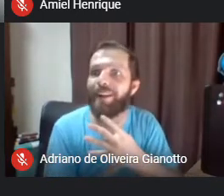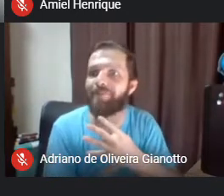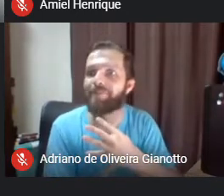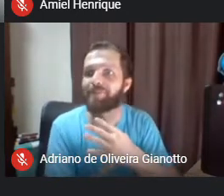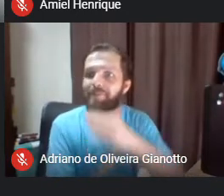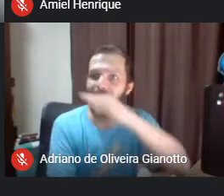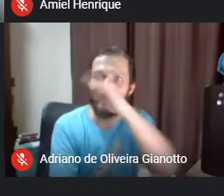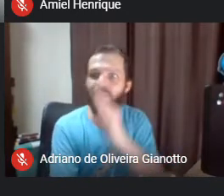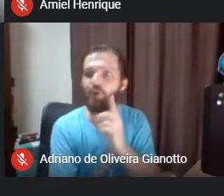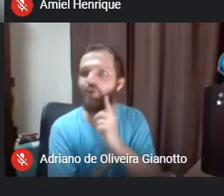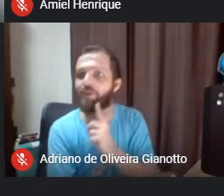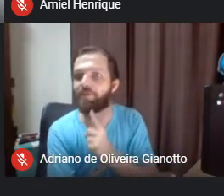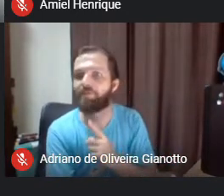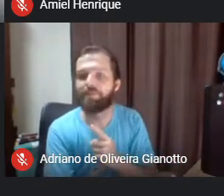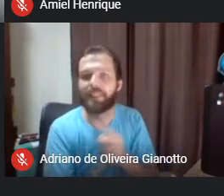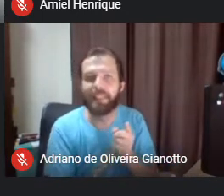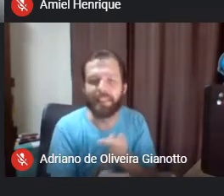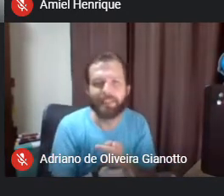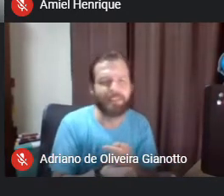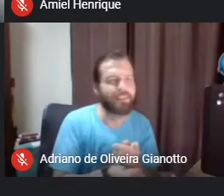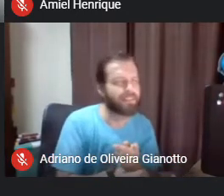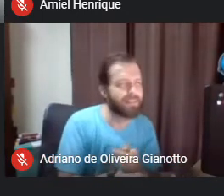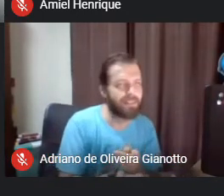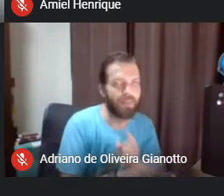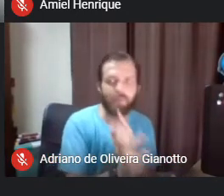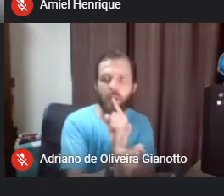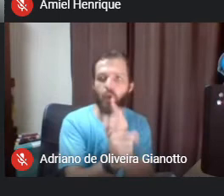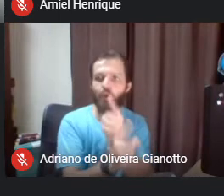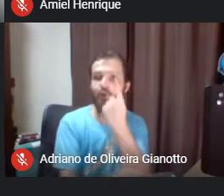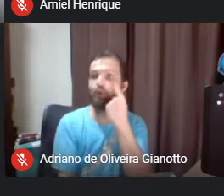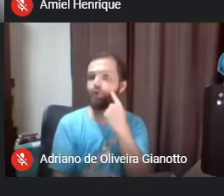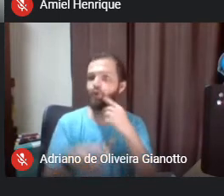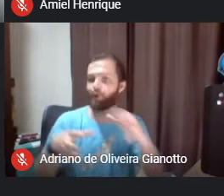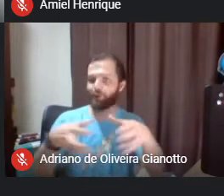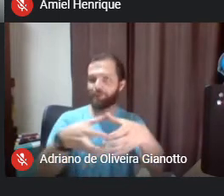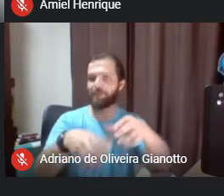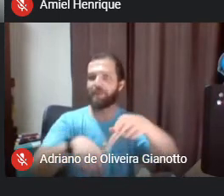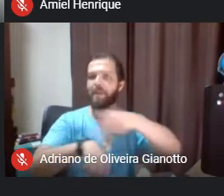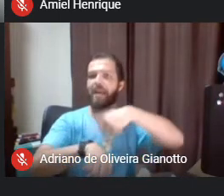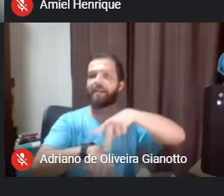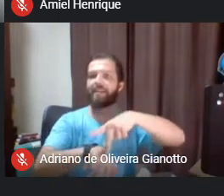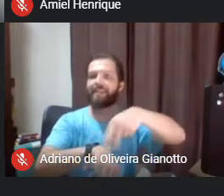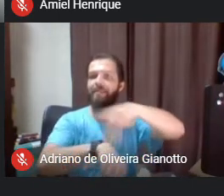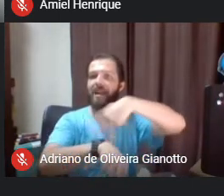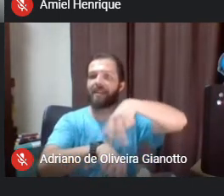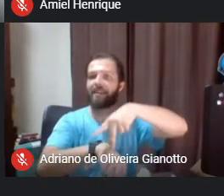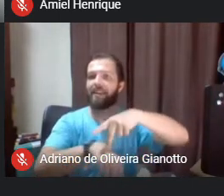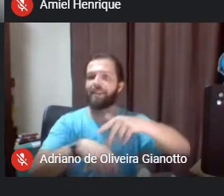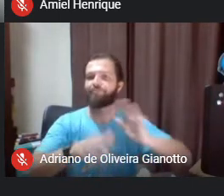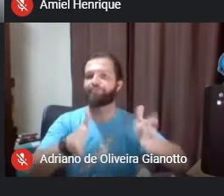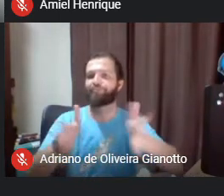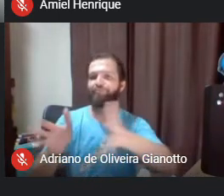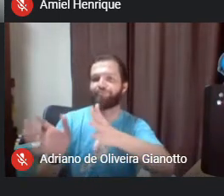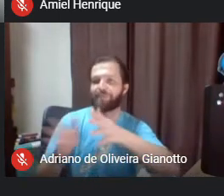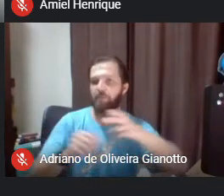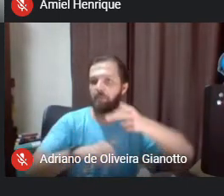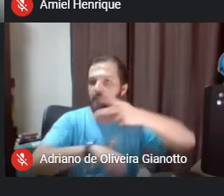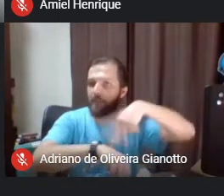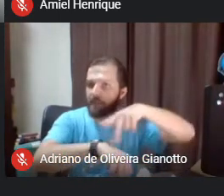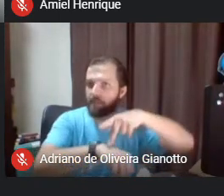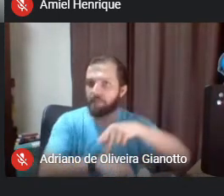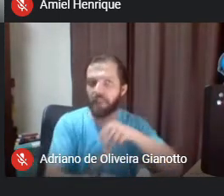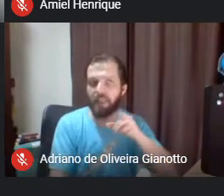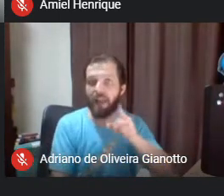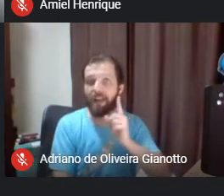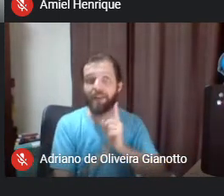olha, eu quero conhecer alguns surdos aqui do Brasil. E começou a procurar, até encontrar, né,